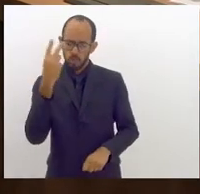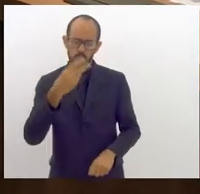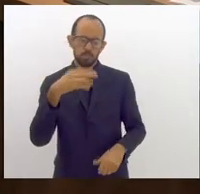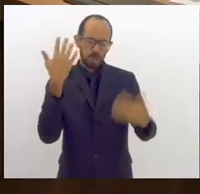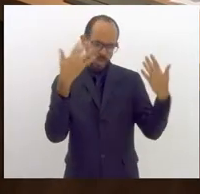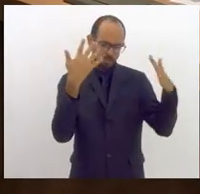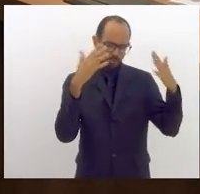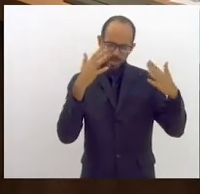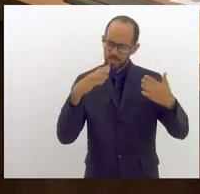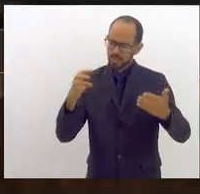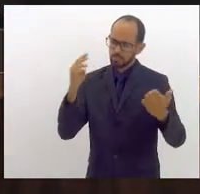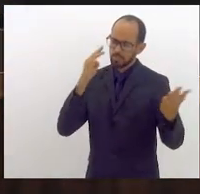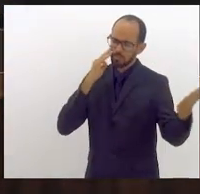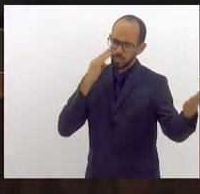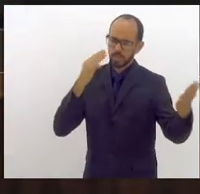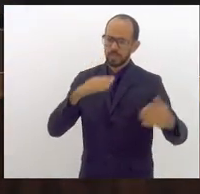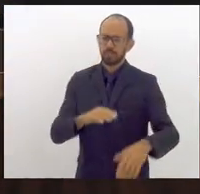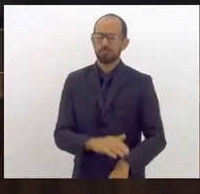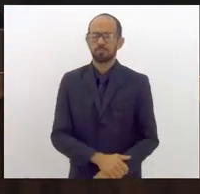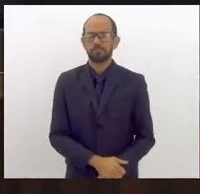Mônica Francisco deputada